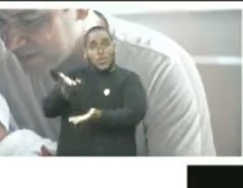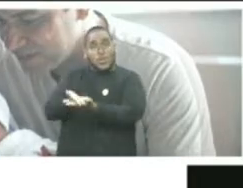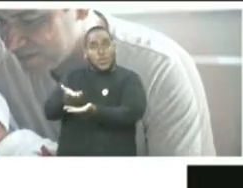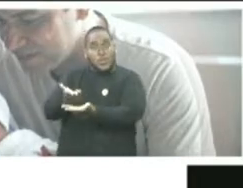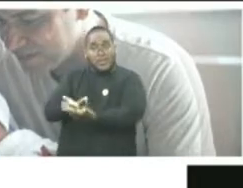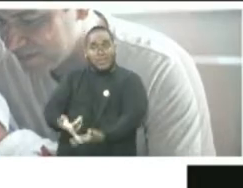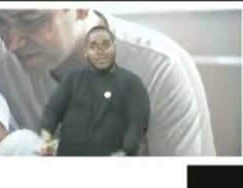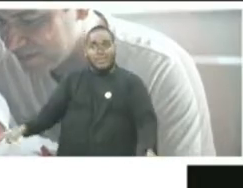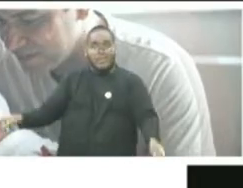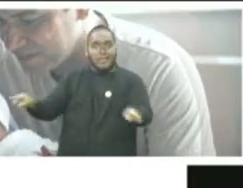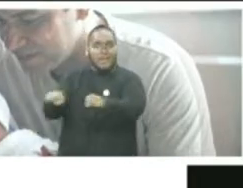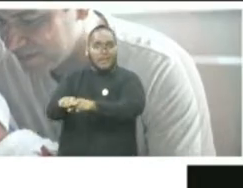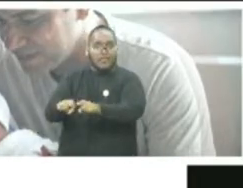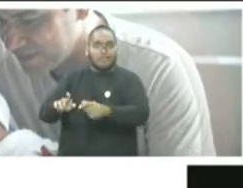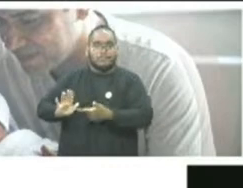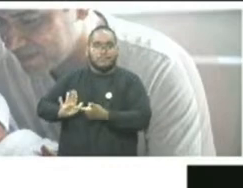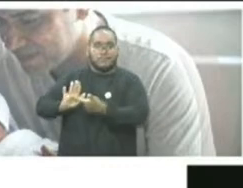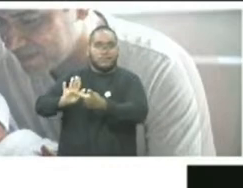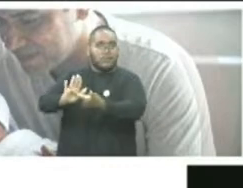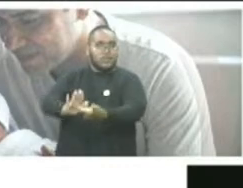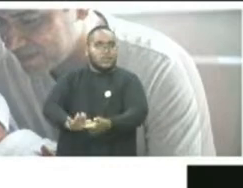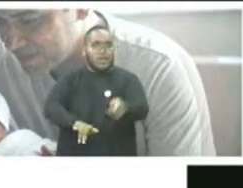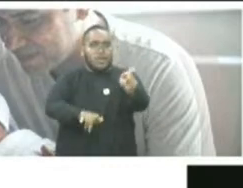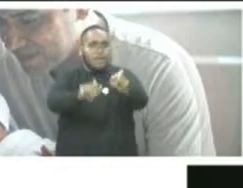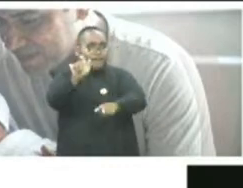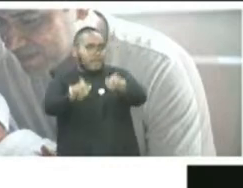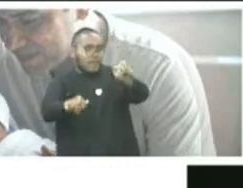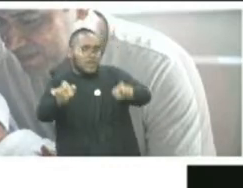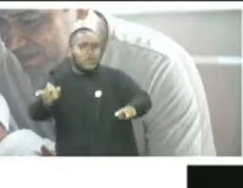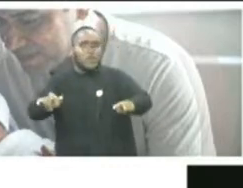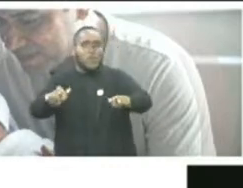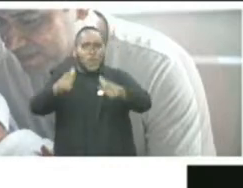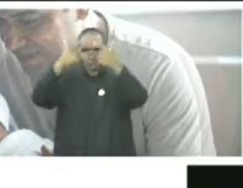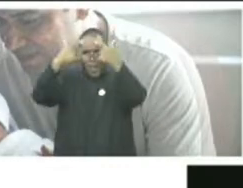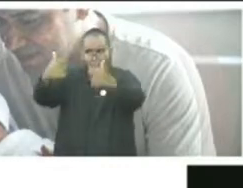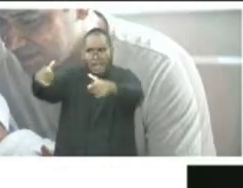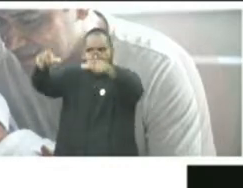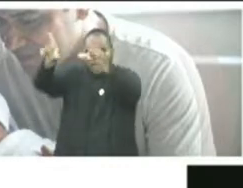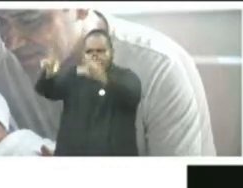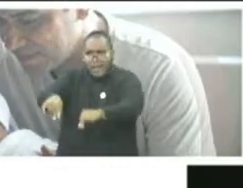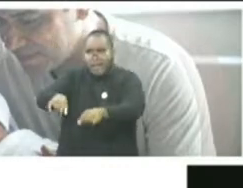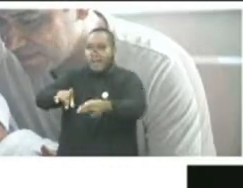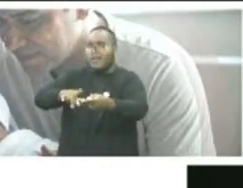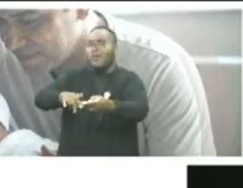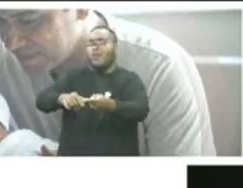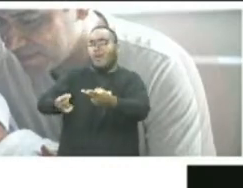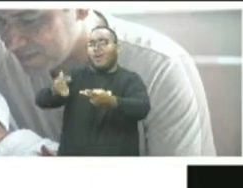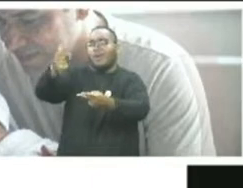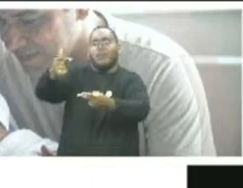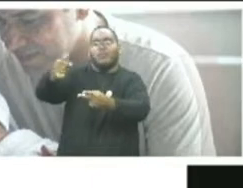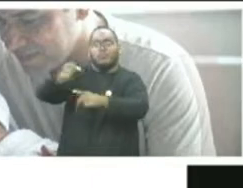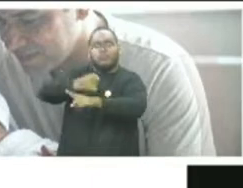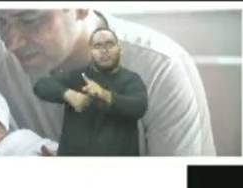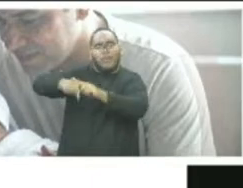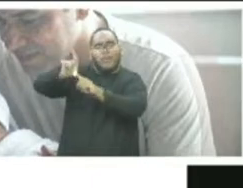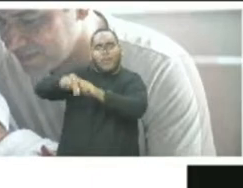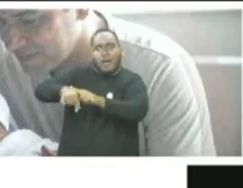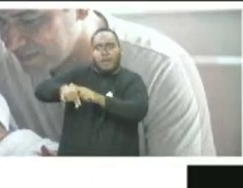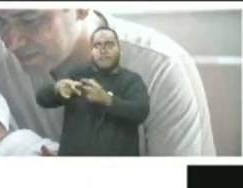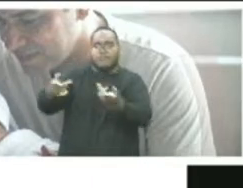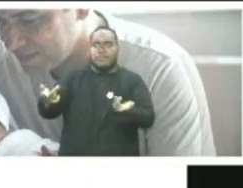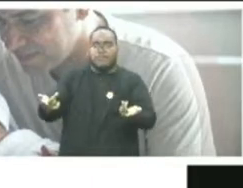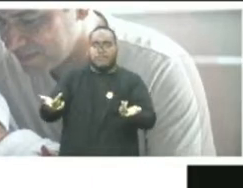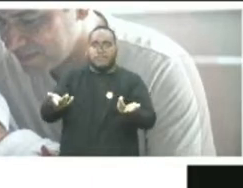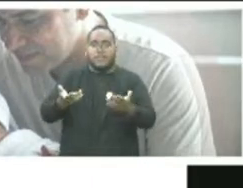mostrando pessoas menos violentas, melhor capital social. Então, qual é o maior desafio para